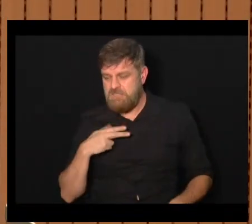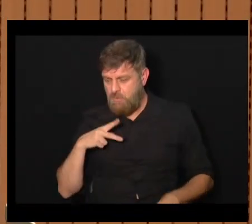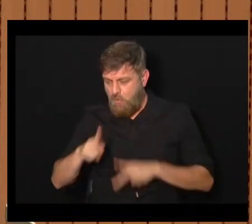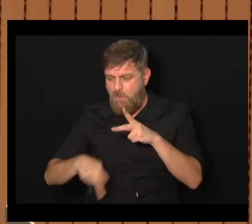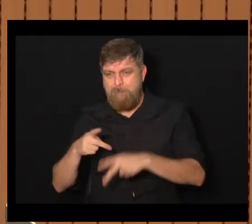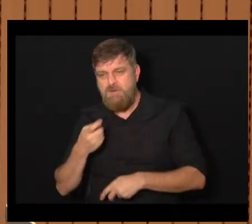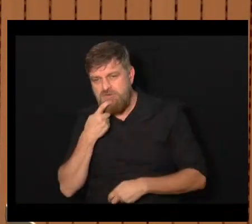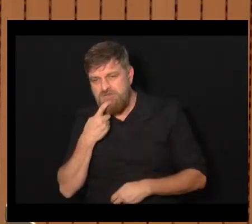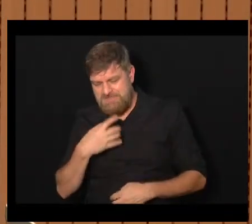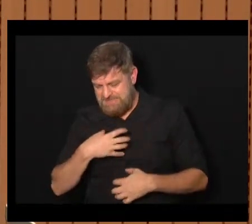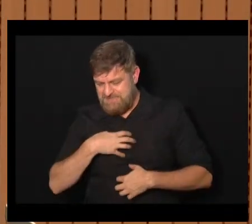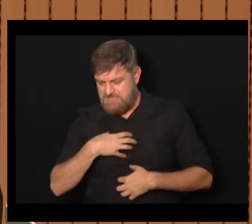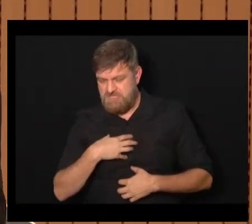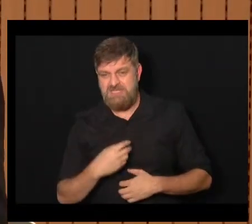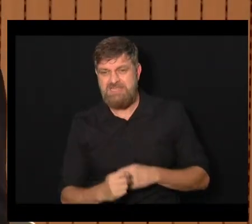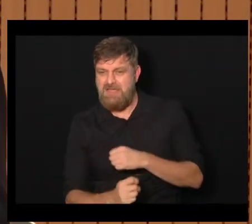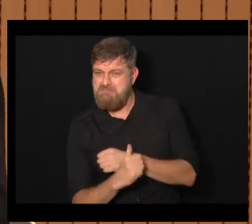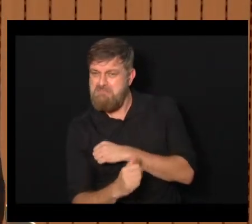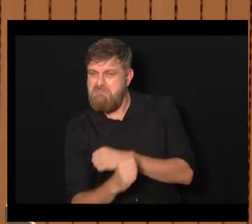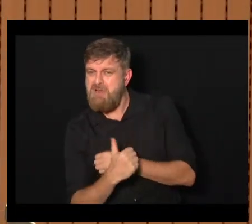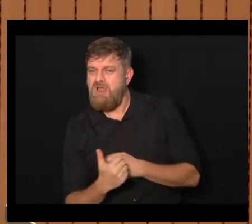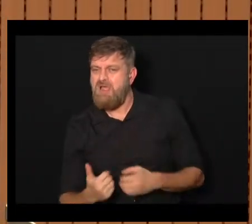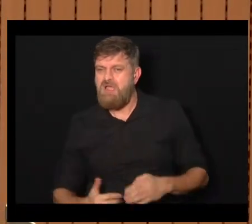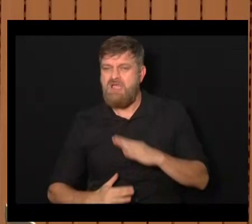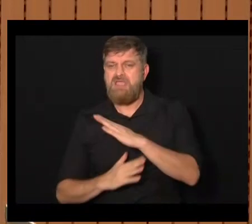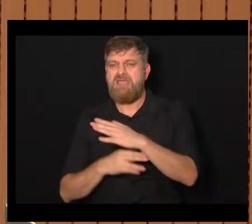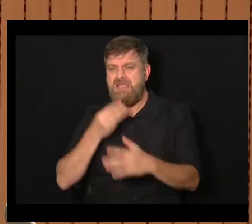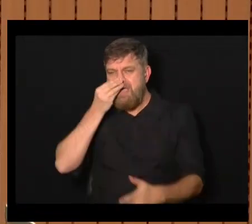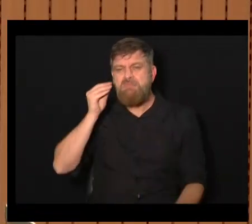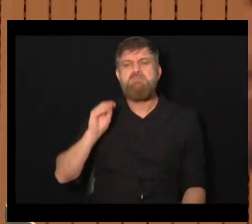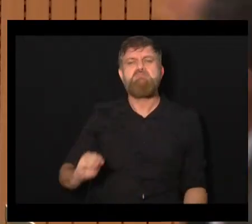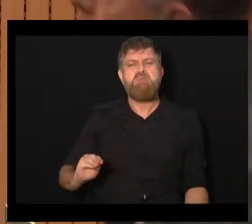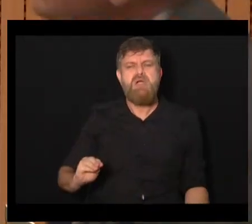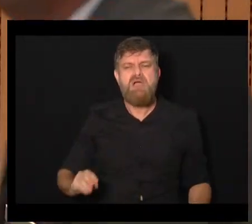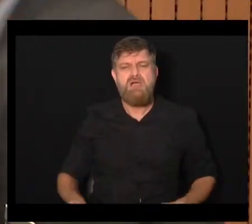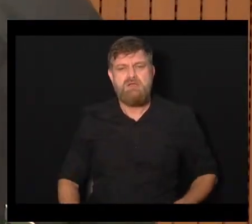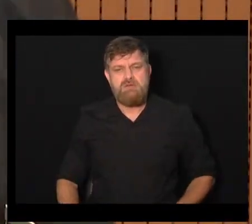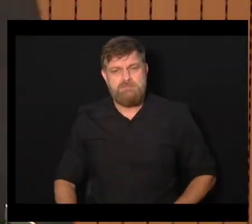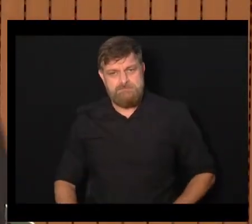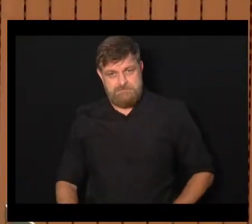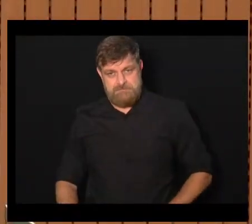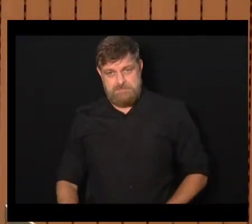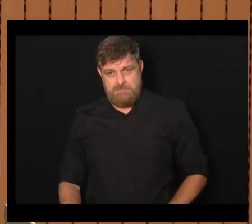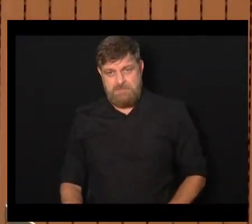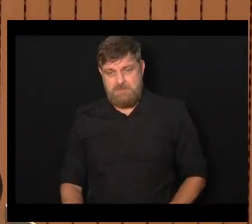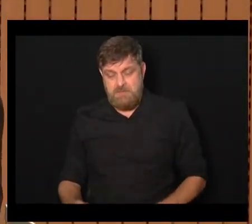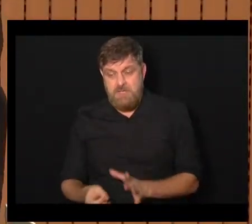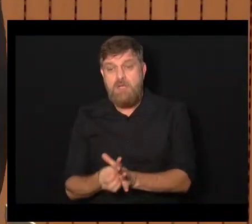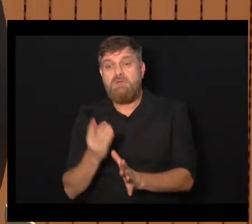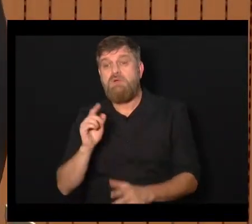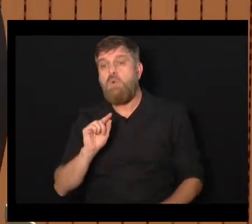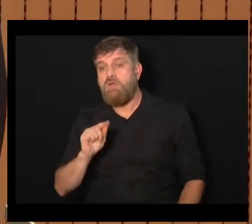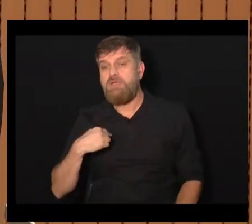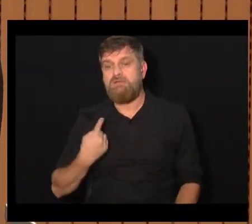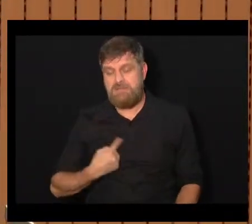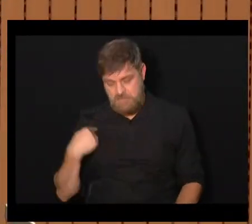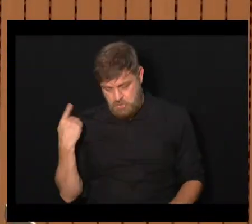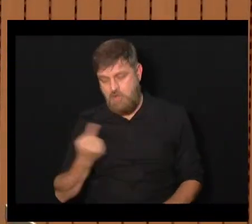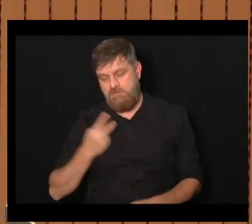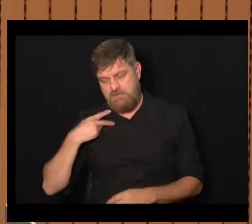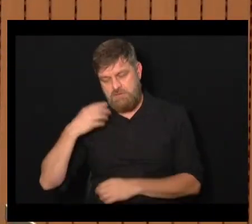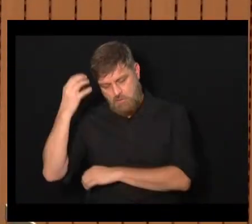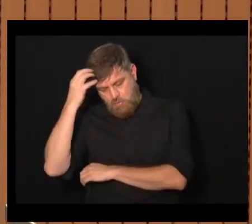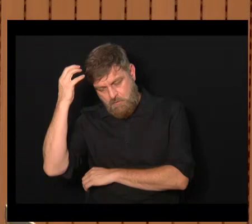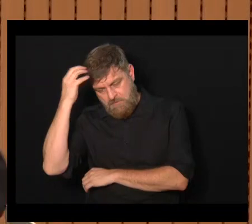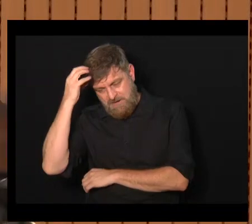gente sem respeitar essa casa. E a falta de respeito dessa casa, muitas vezes, é culpa nossa. Porque